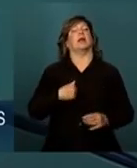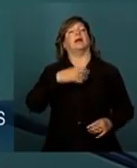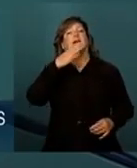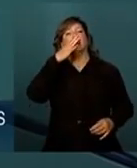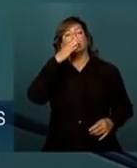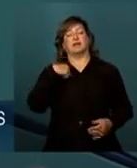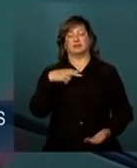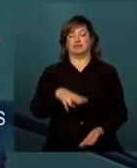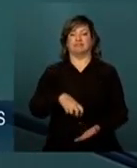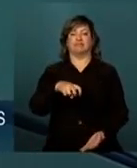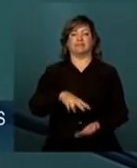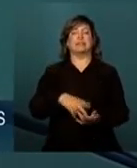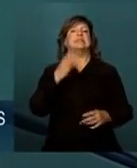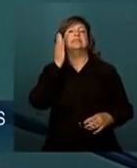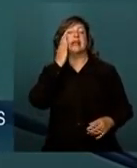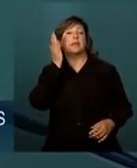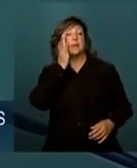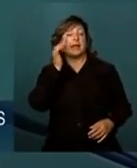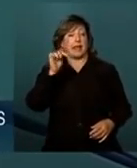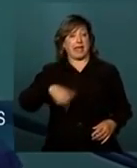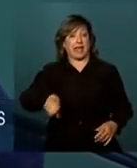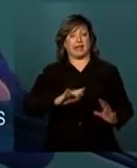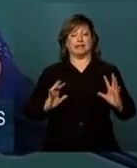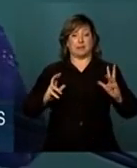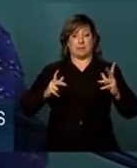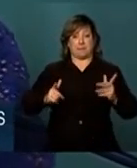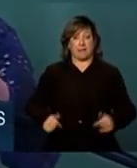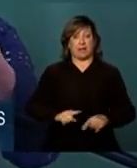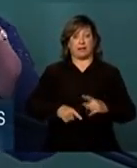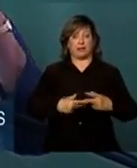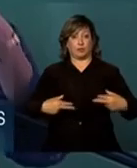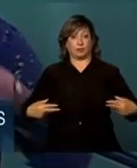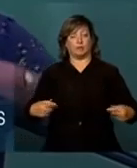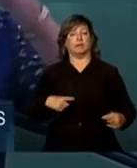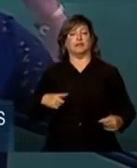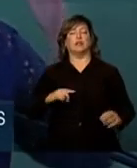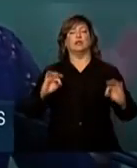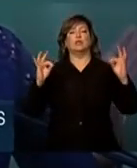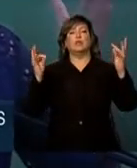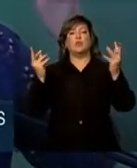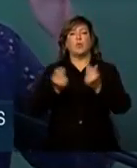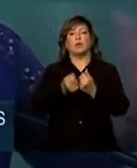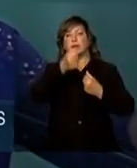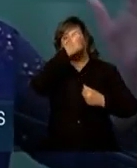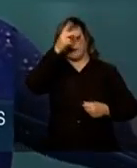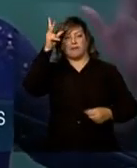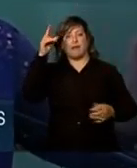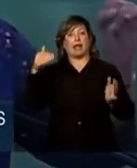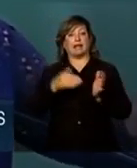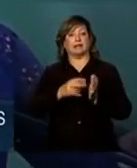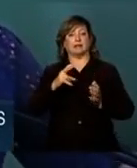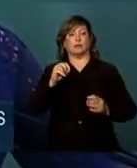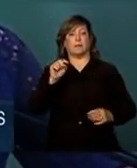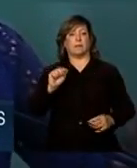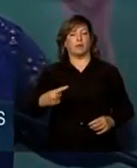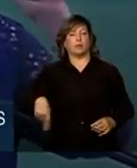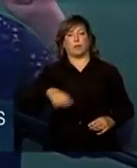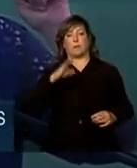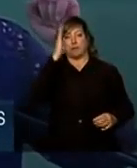dá alegria, é saber que essas máquinas, para todas as prefeituras, até 50 mil do